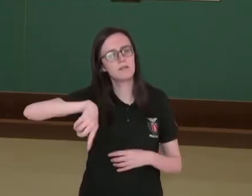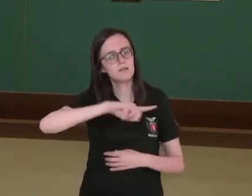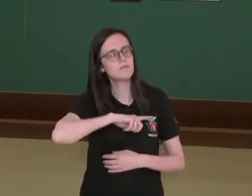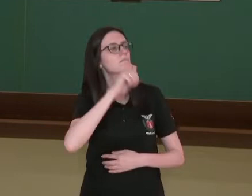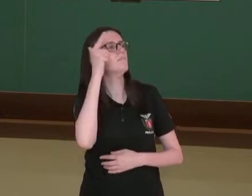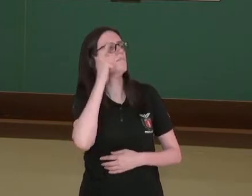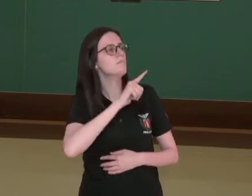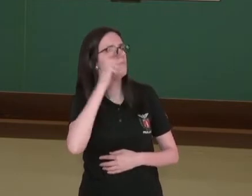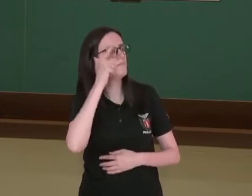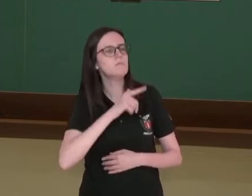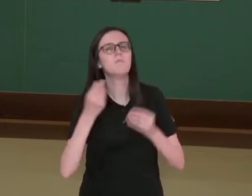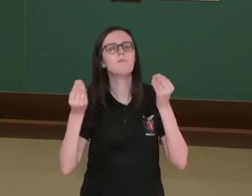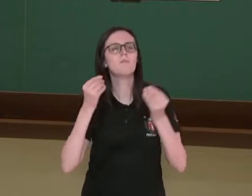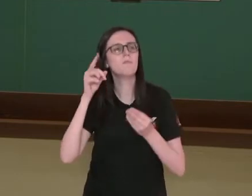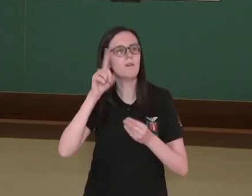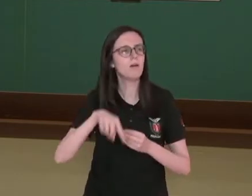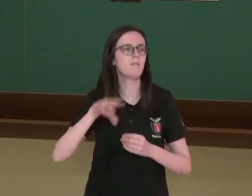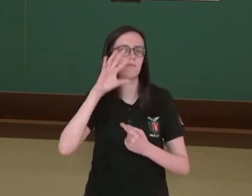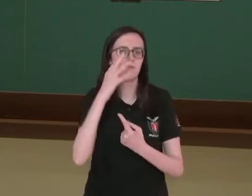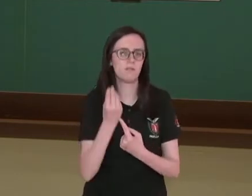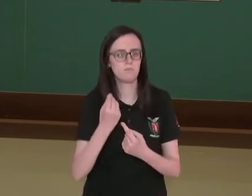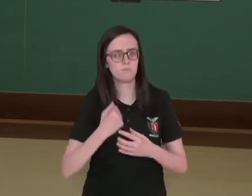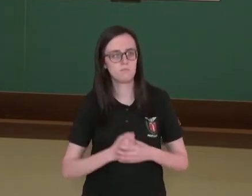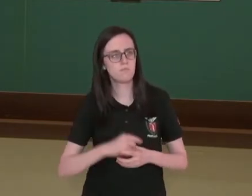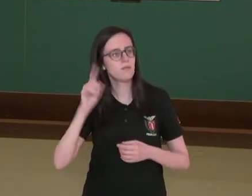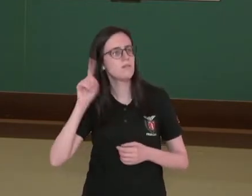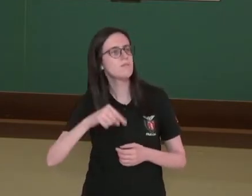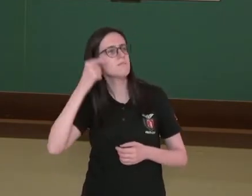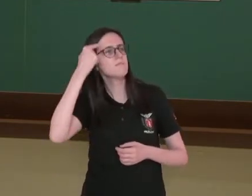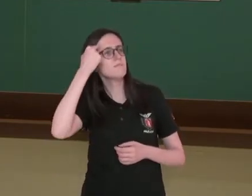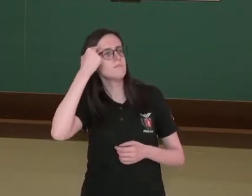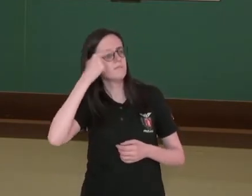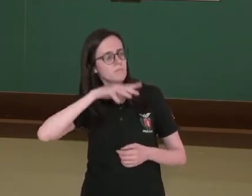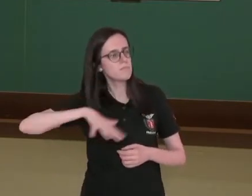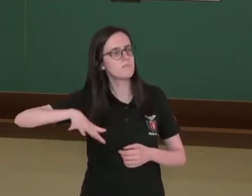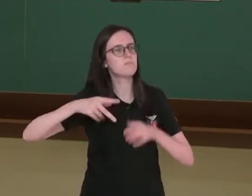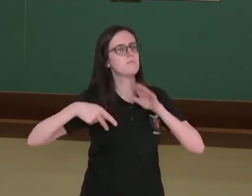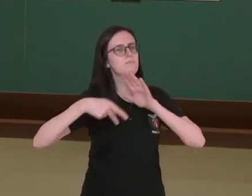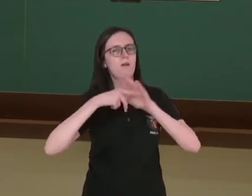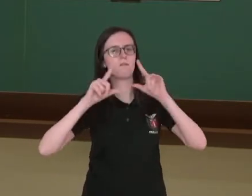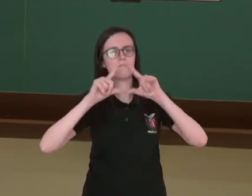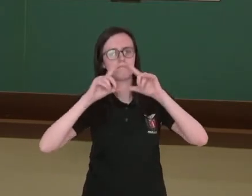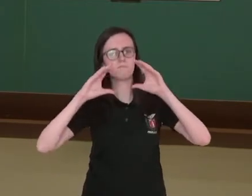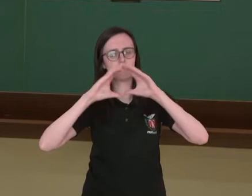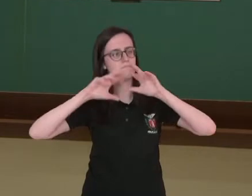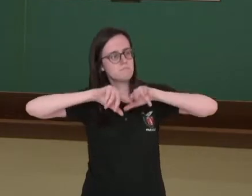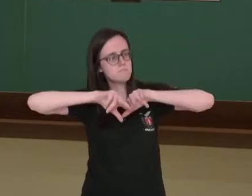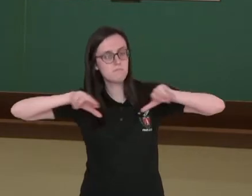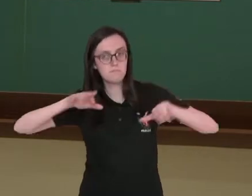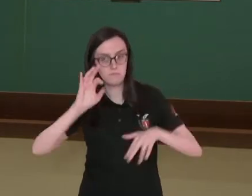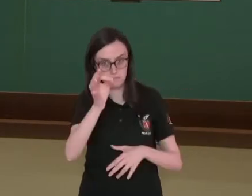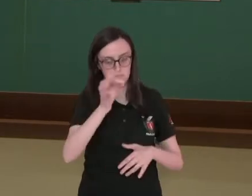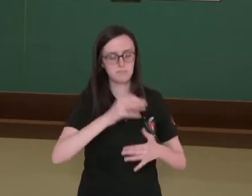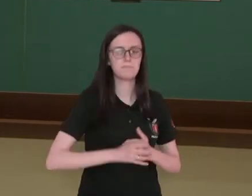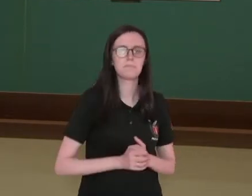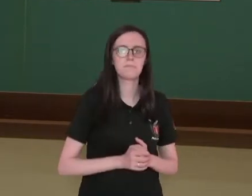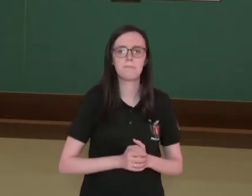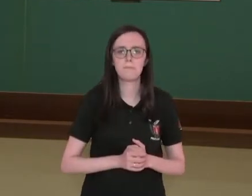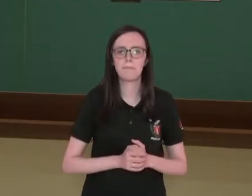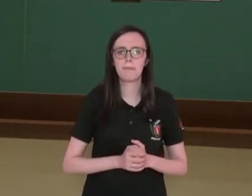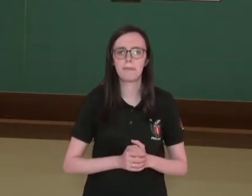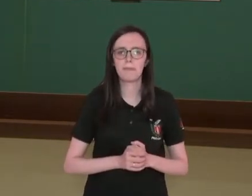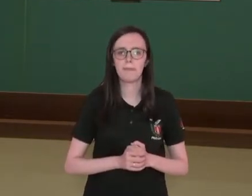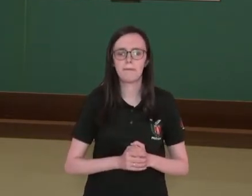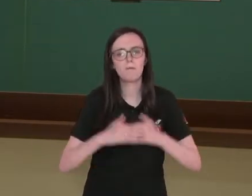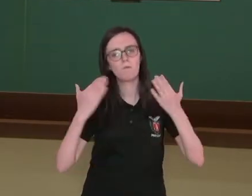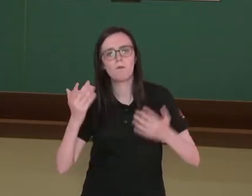consegue encontrar a partir da arte, a partir das construções geométricas. Isso mesmo, tá? Aí aqui, gente, quando a gente